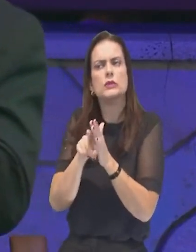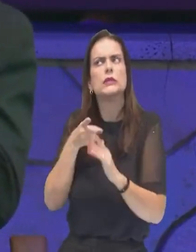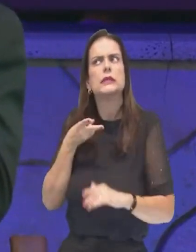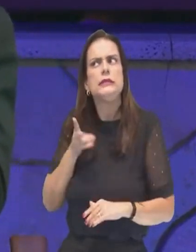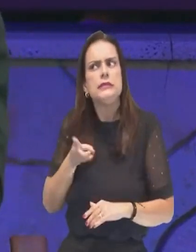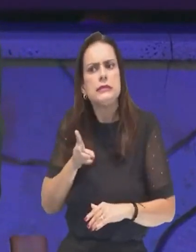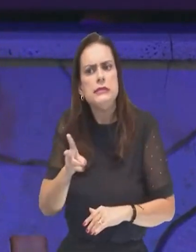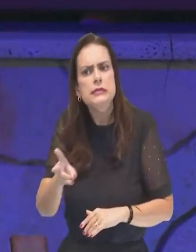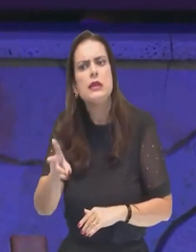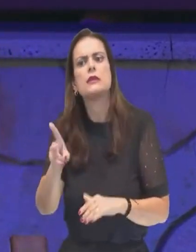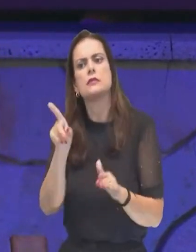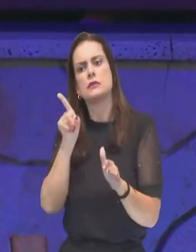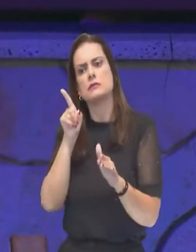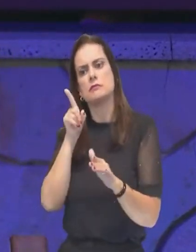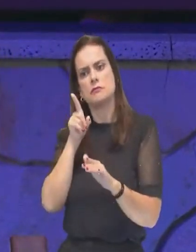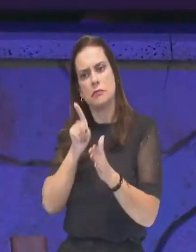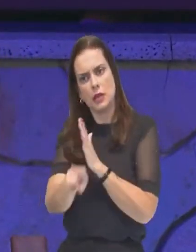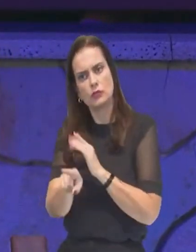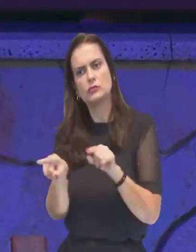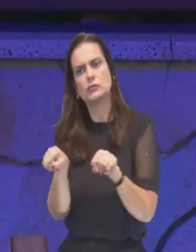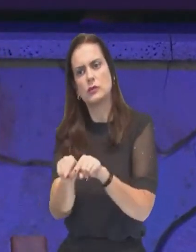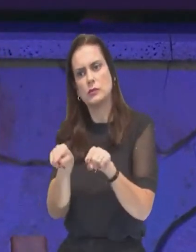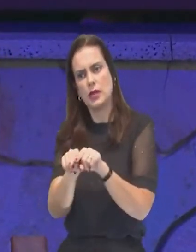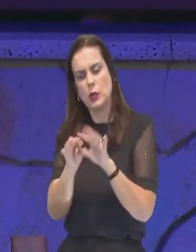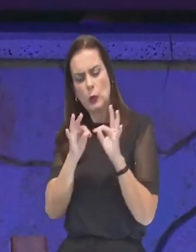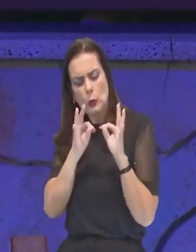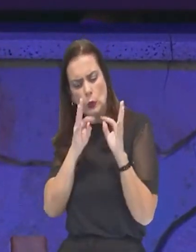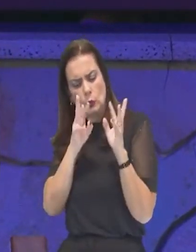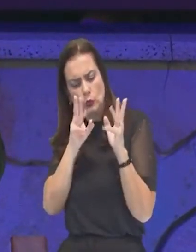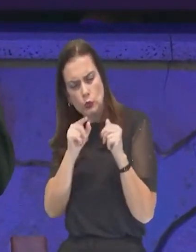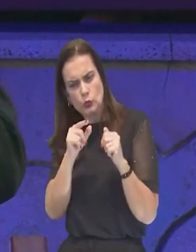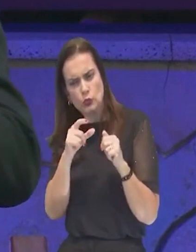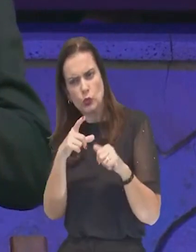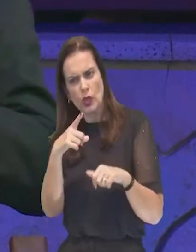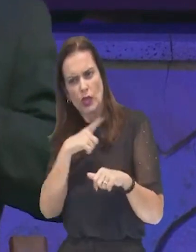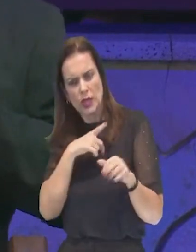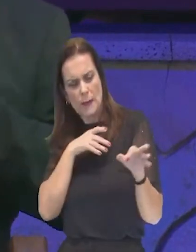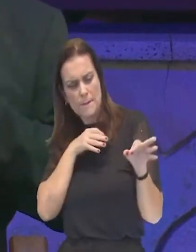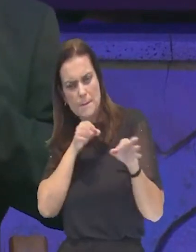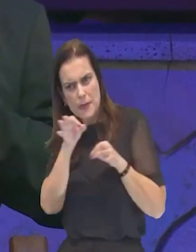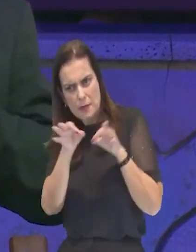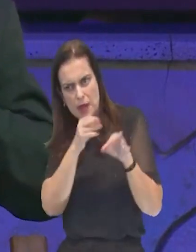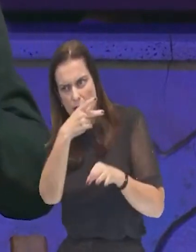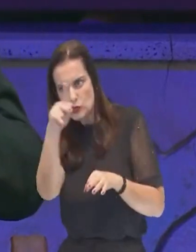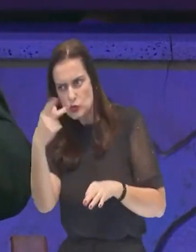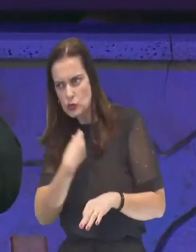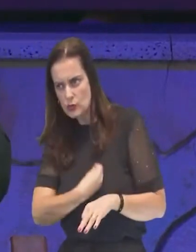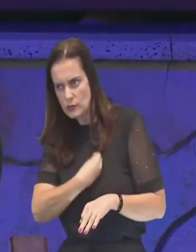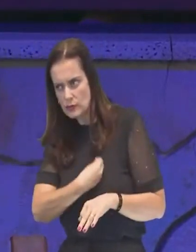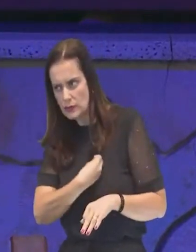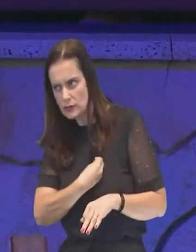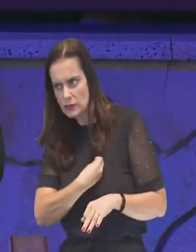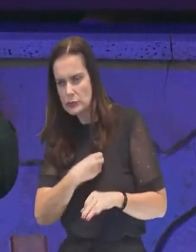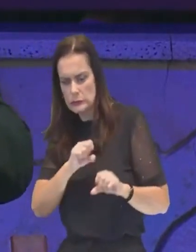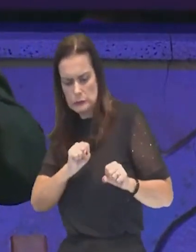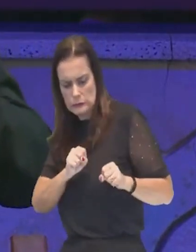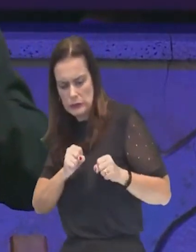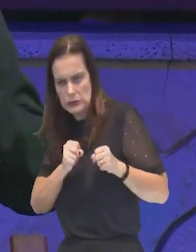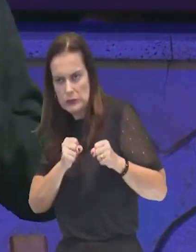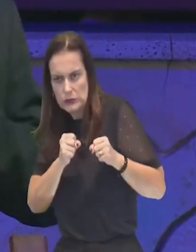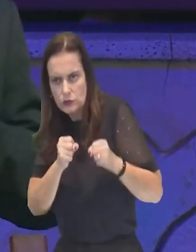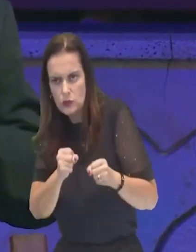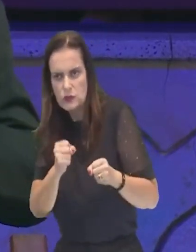dá a palavra. Tudo que você tem preparado, que você tem se esforçado